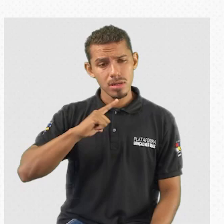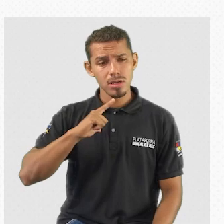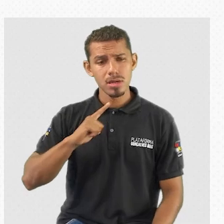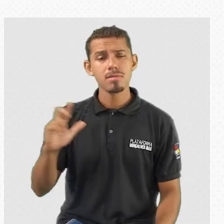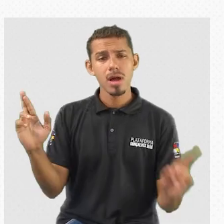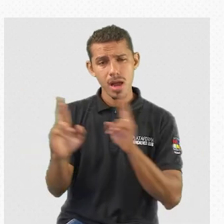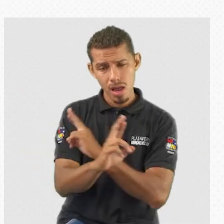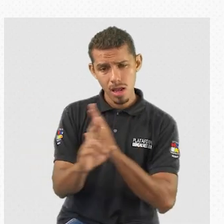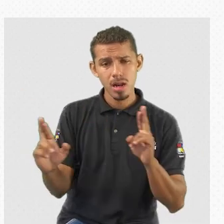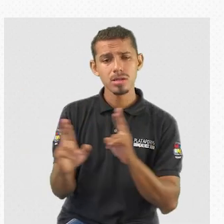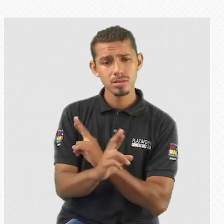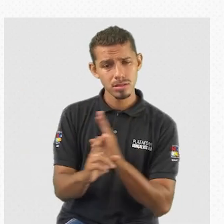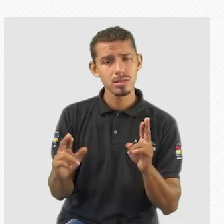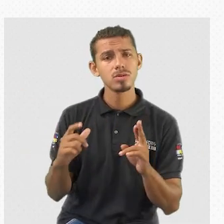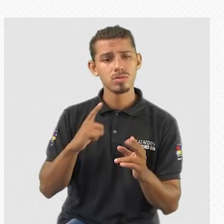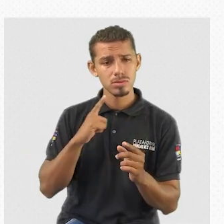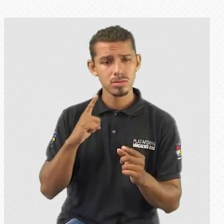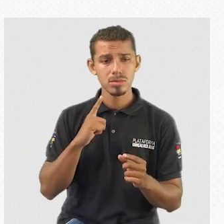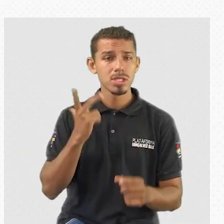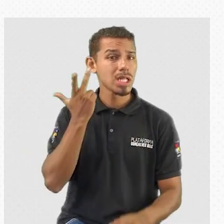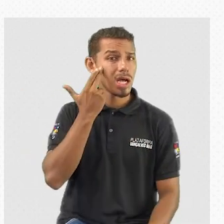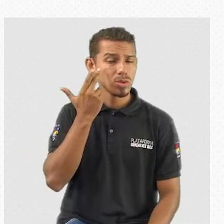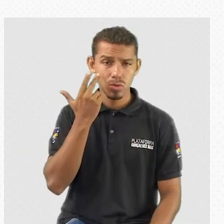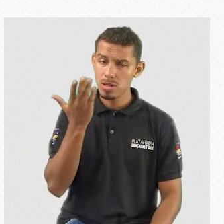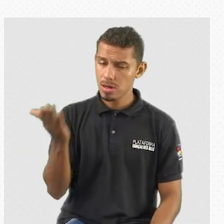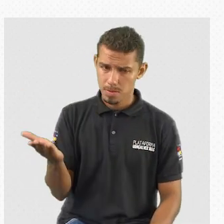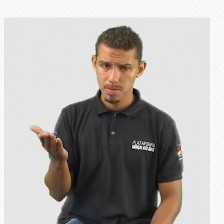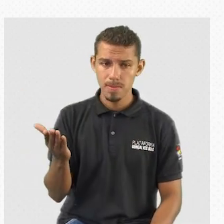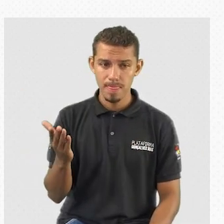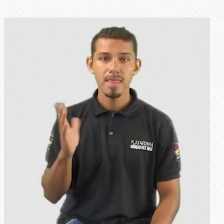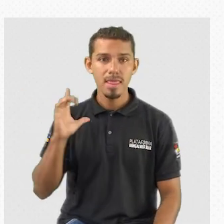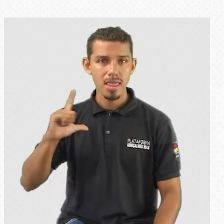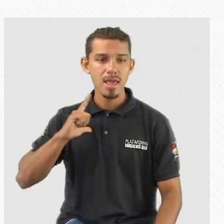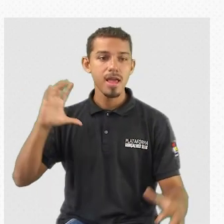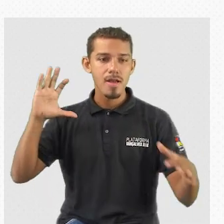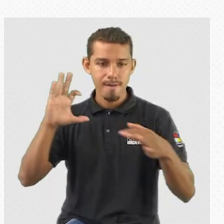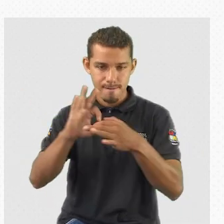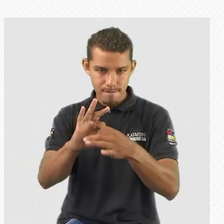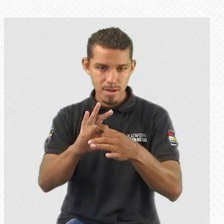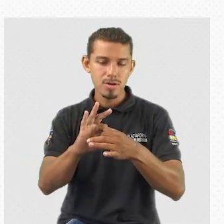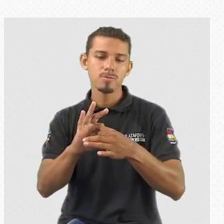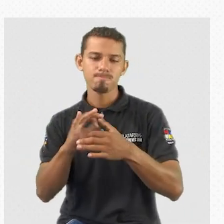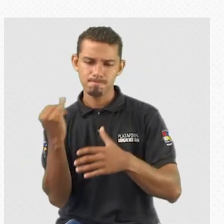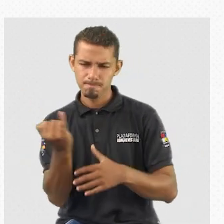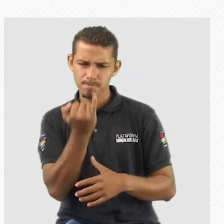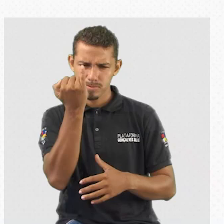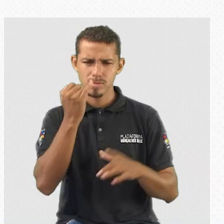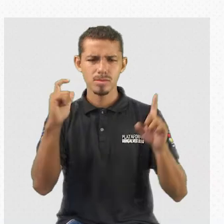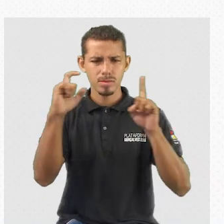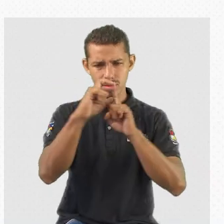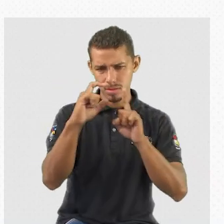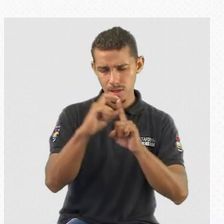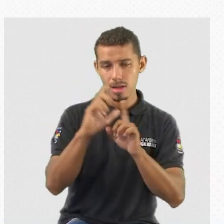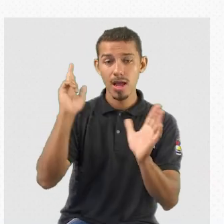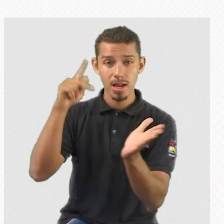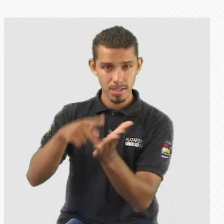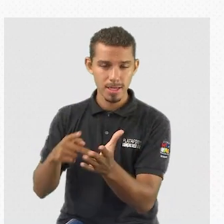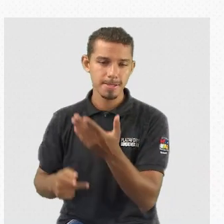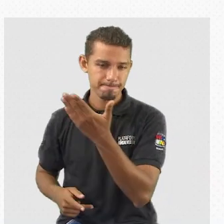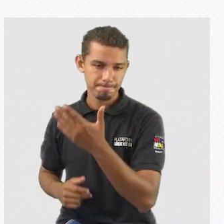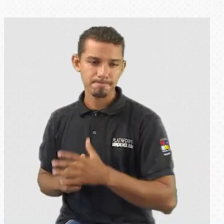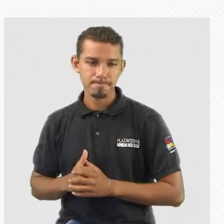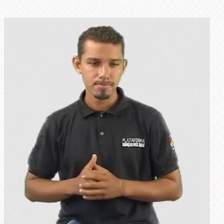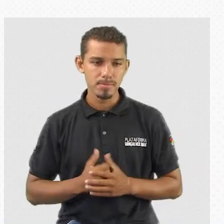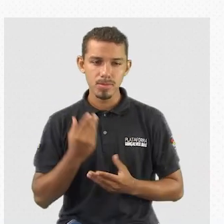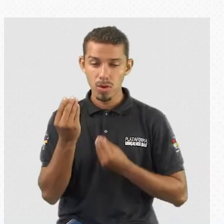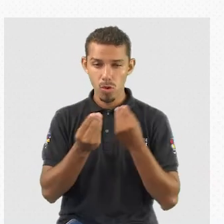uma relação aí natural, ou seja, há um vínculo essencial entre a palavra e a realidade, né,